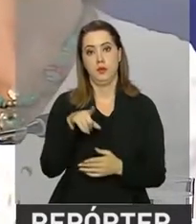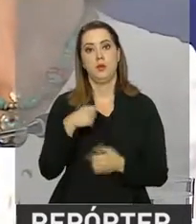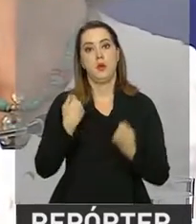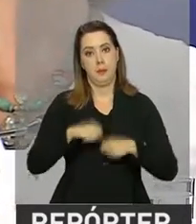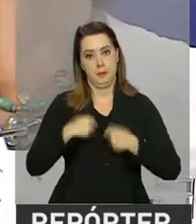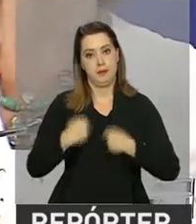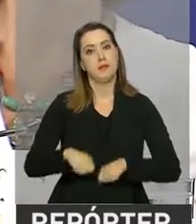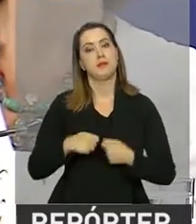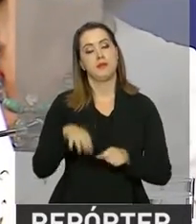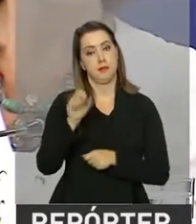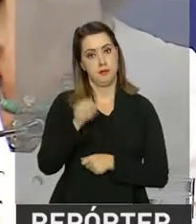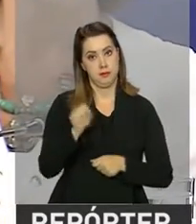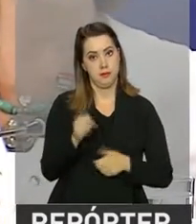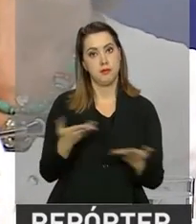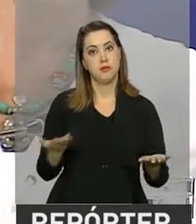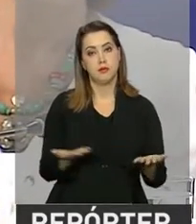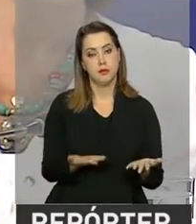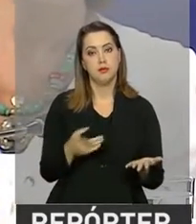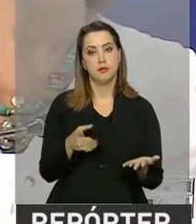sim,